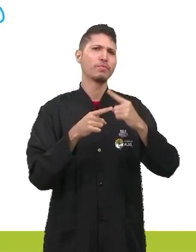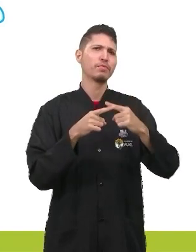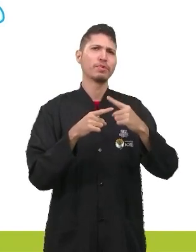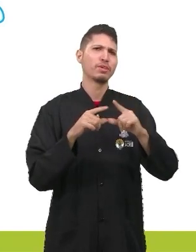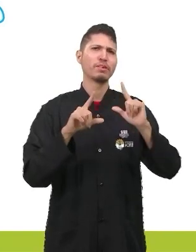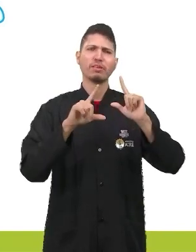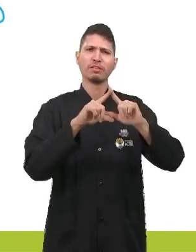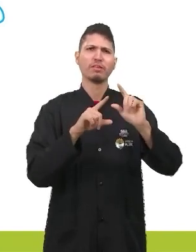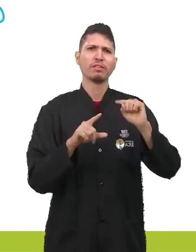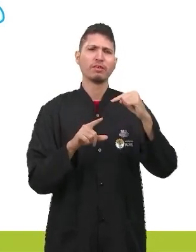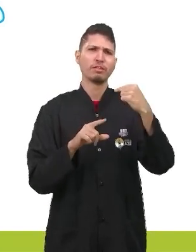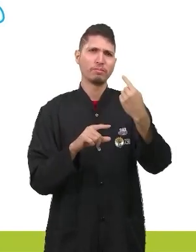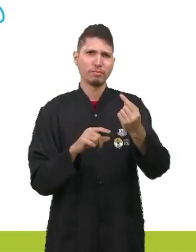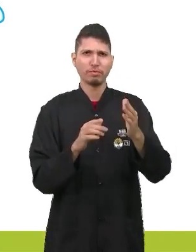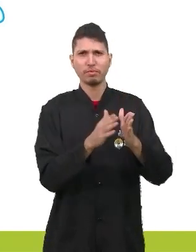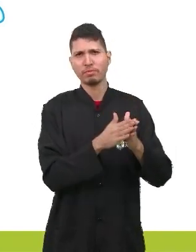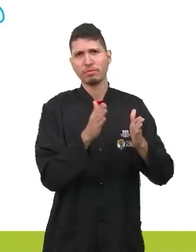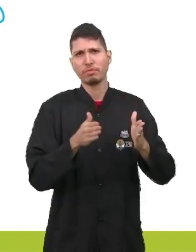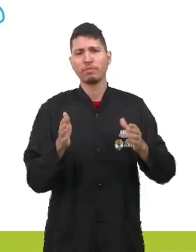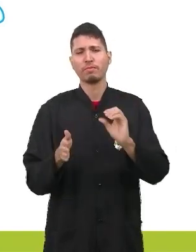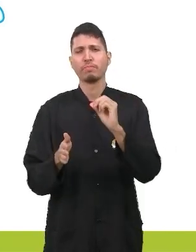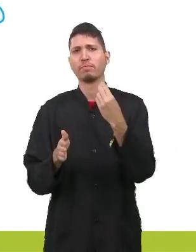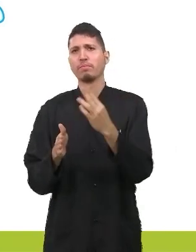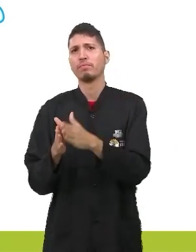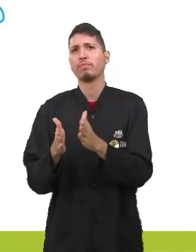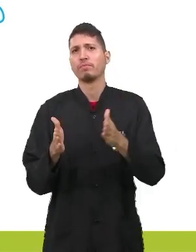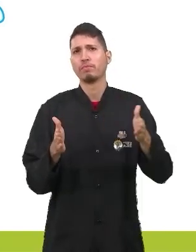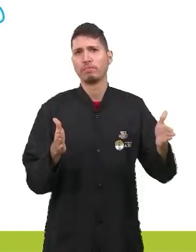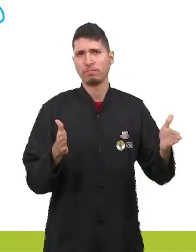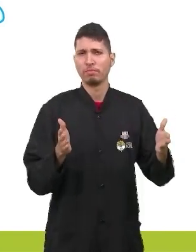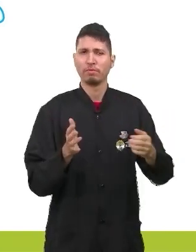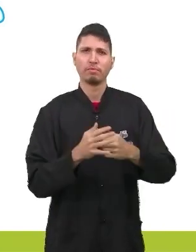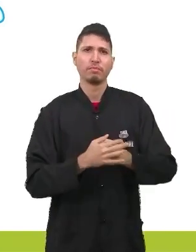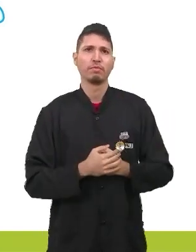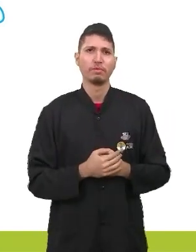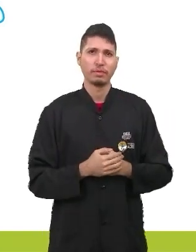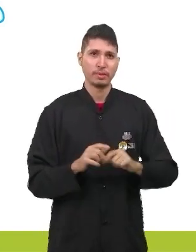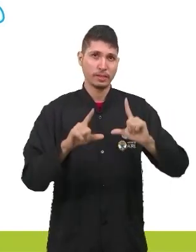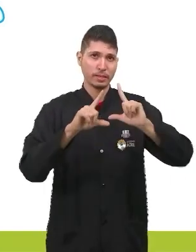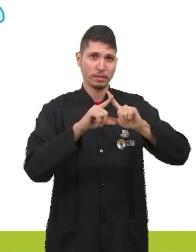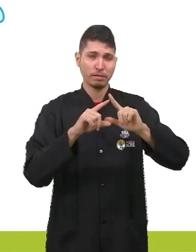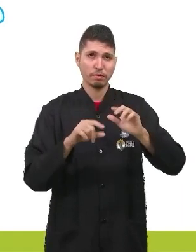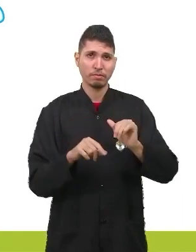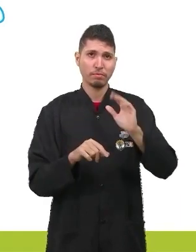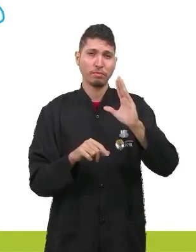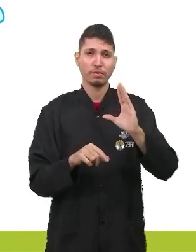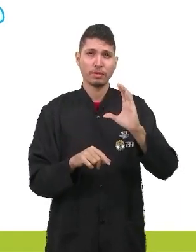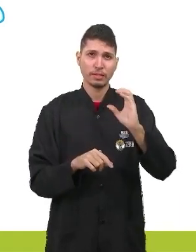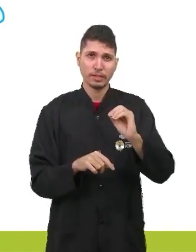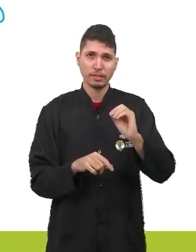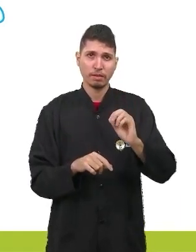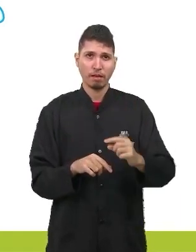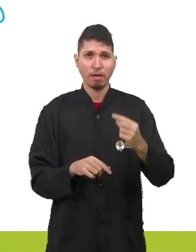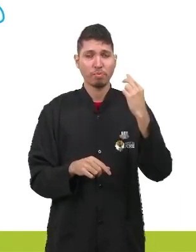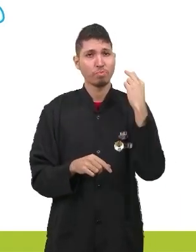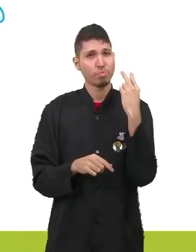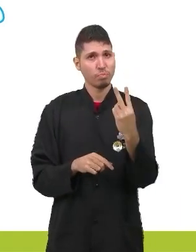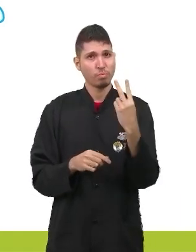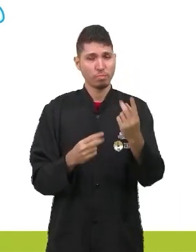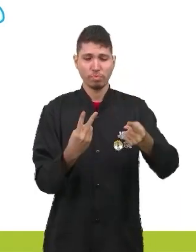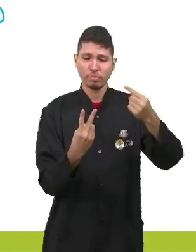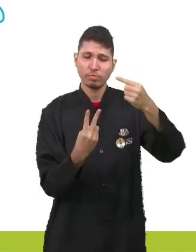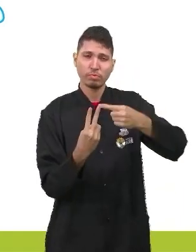importante depois da ideia do crescente ou decrescente? Segura aí, ó. Quando o delta é maior que zero, são duas raízes. Gente, olha o que acontece aqui quando o delta é maior que